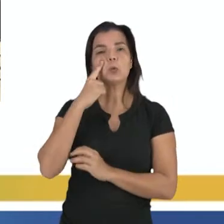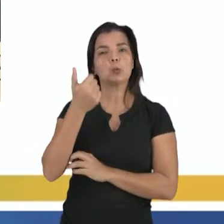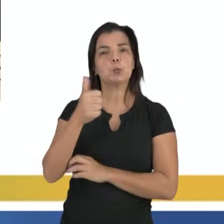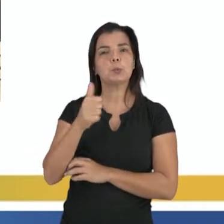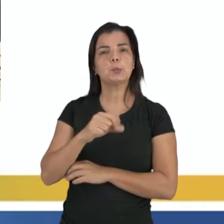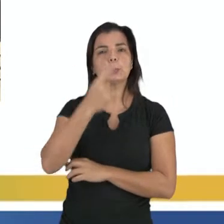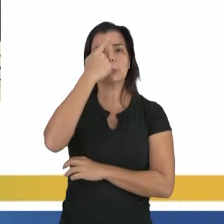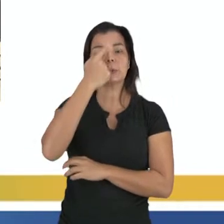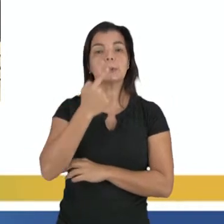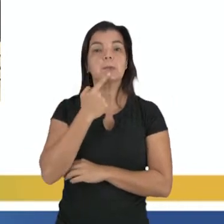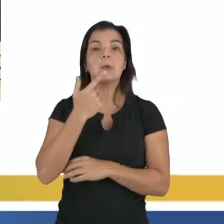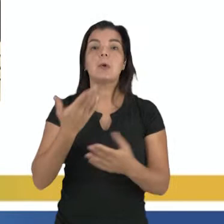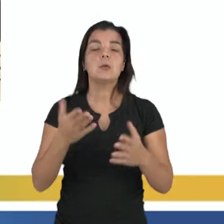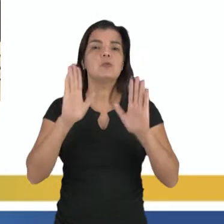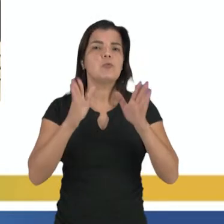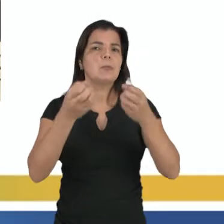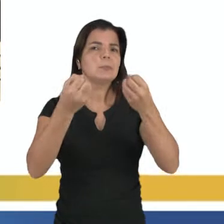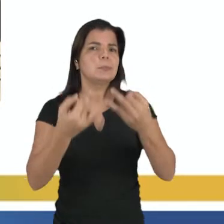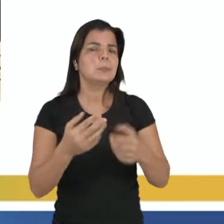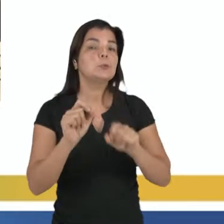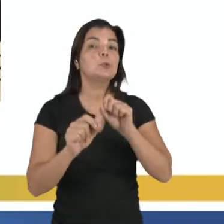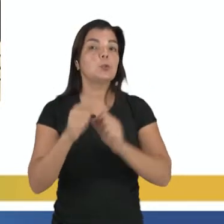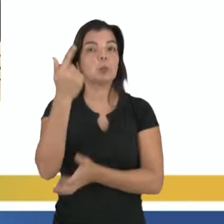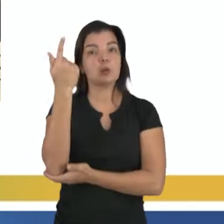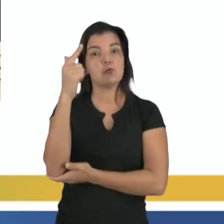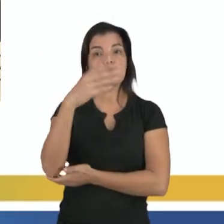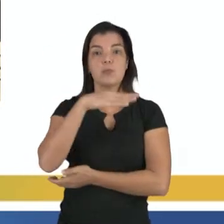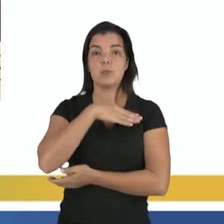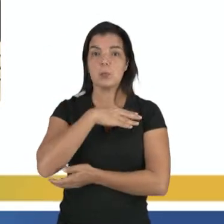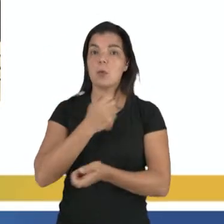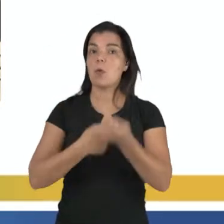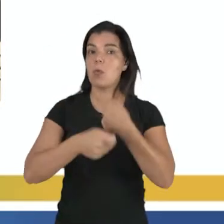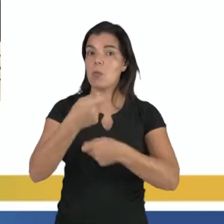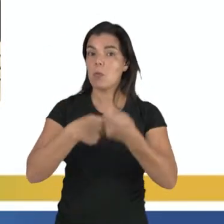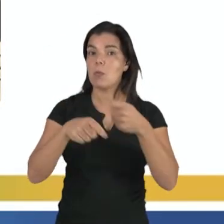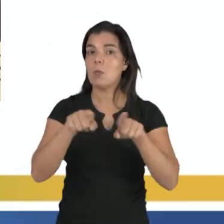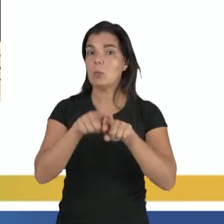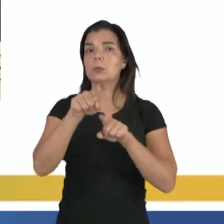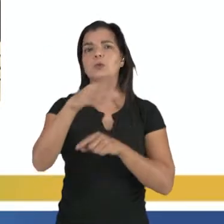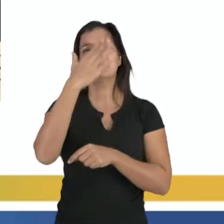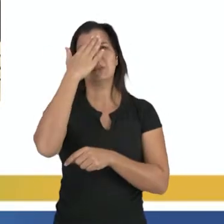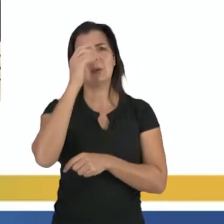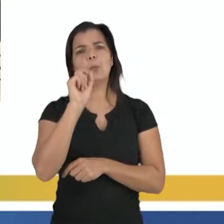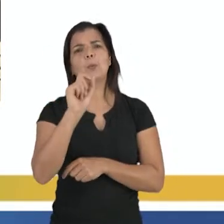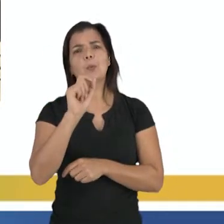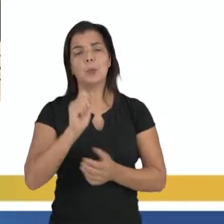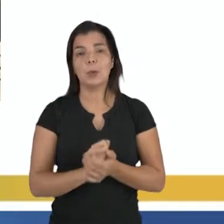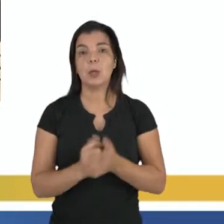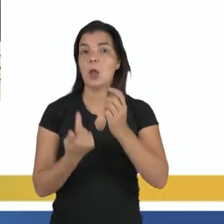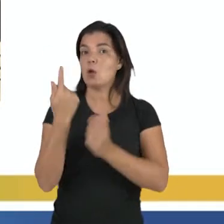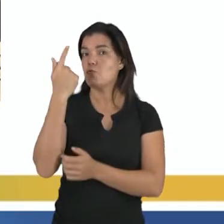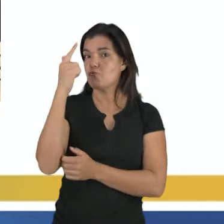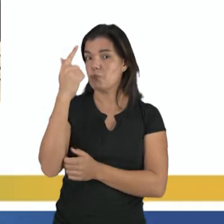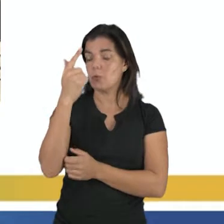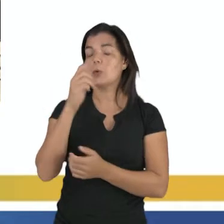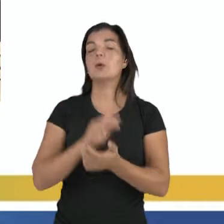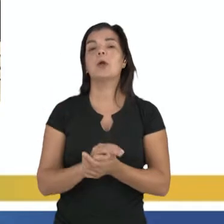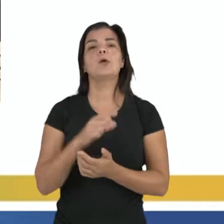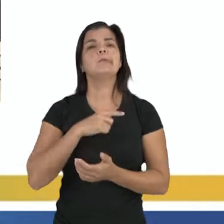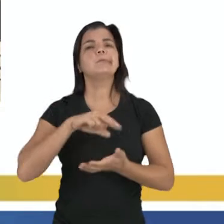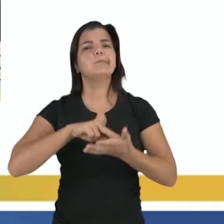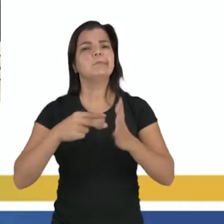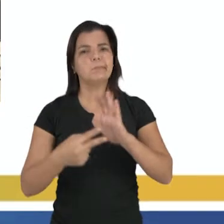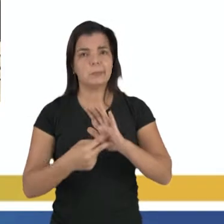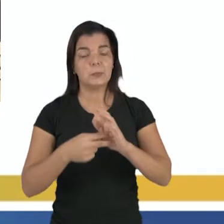analisar a imagem. E ele já está falando que é sobre geografia urbana e econômica. Se você já sabe o que é a geografia urbana, e o que tem a